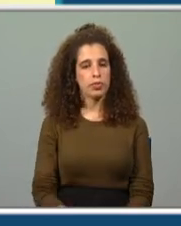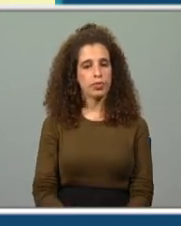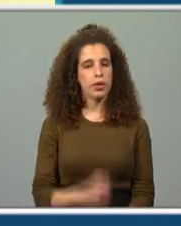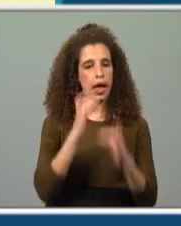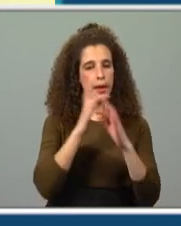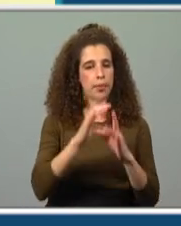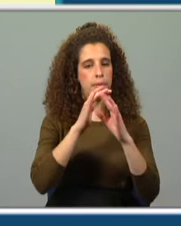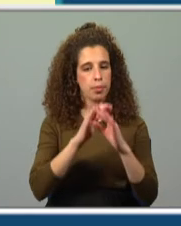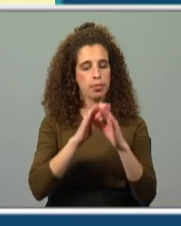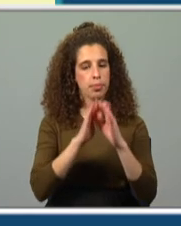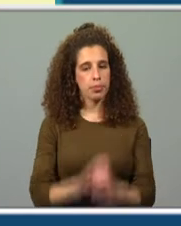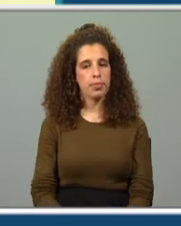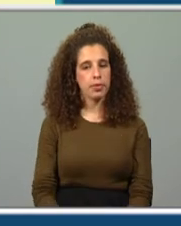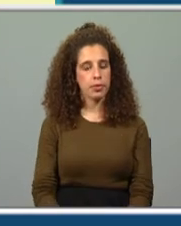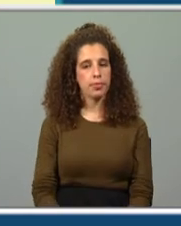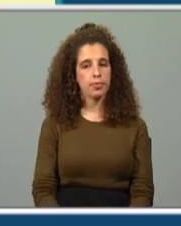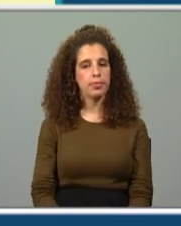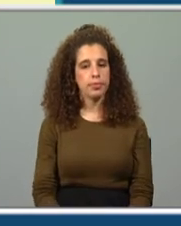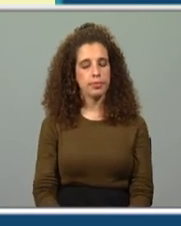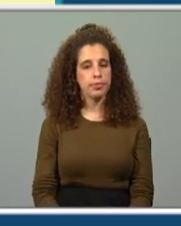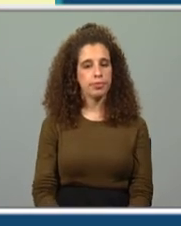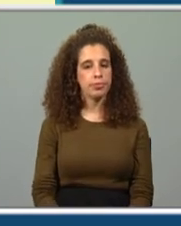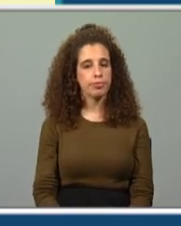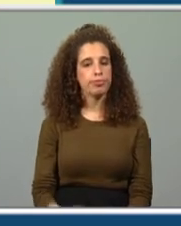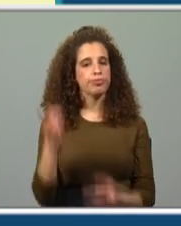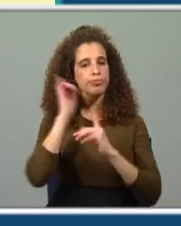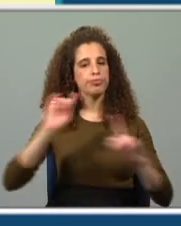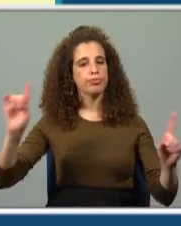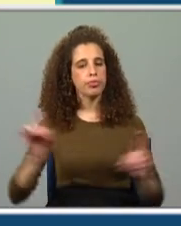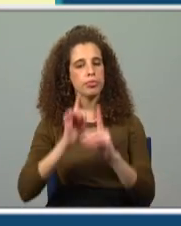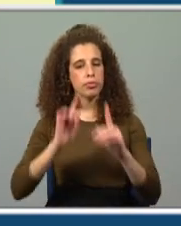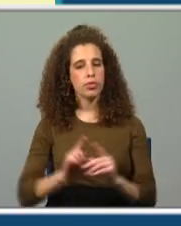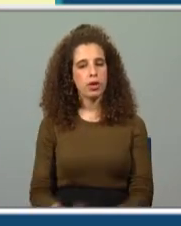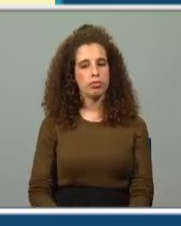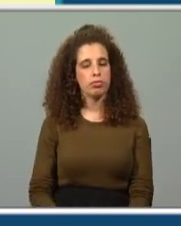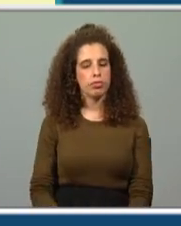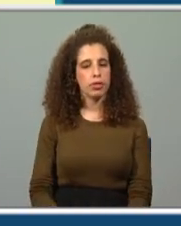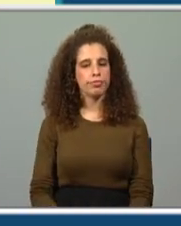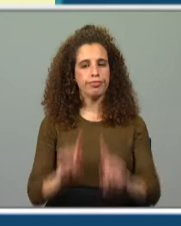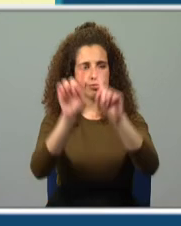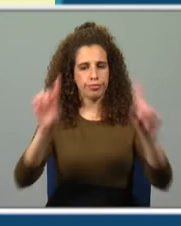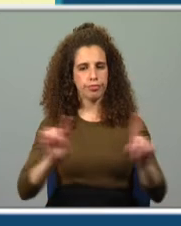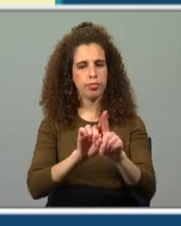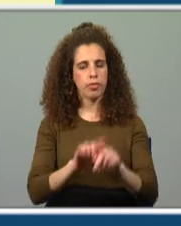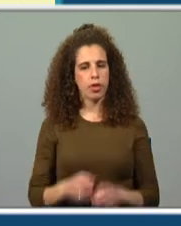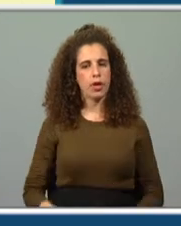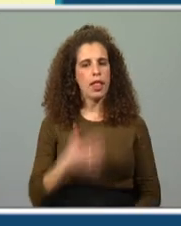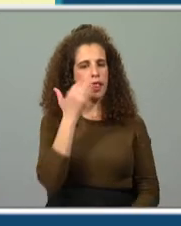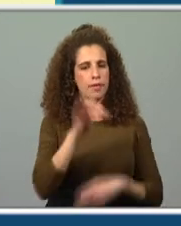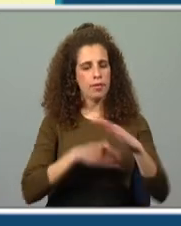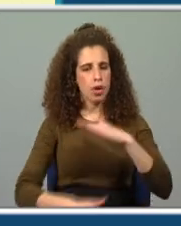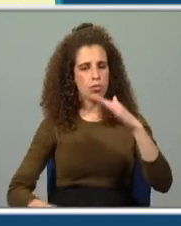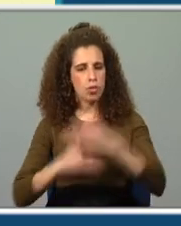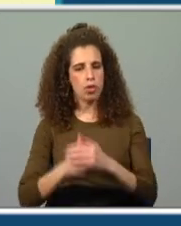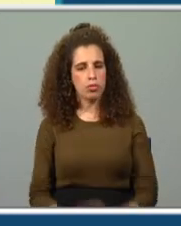clarinete, saxofone, trompete e bombardino. Os músicos, diante das respectivas partituras, esmeram-se na execução.